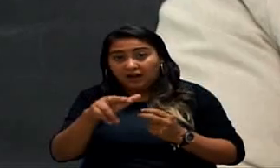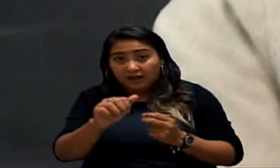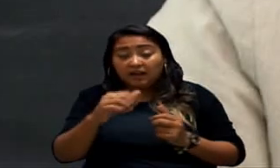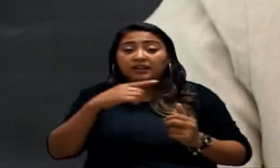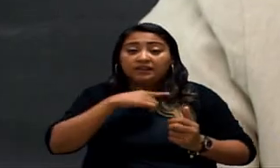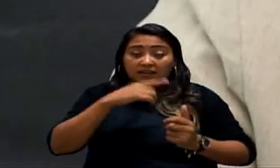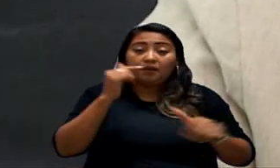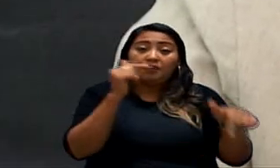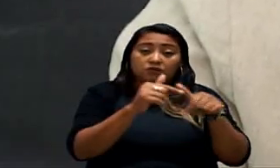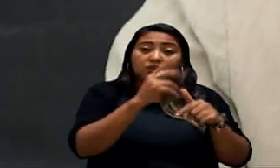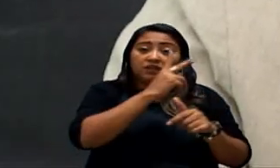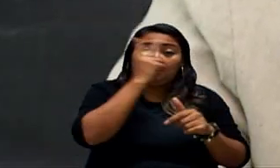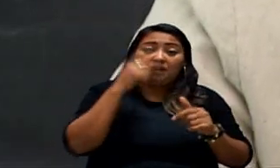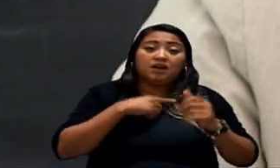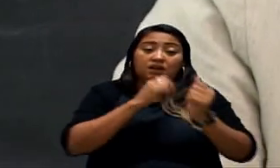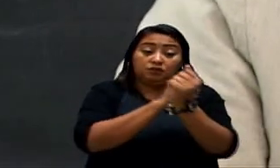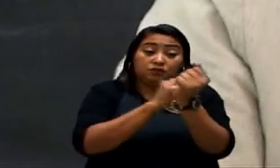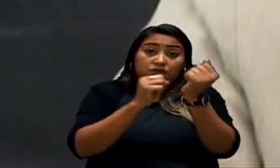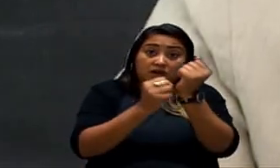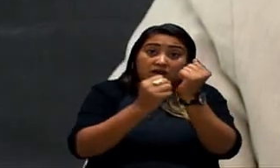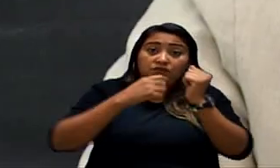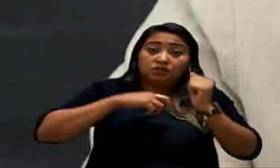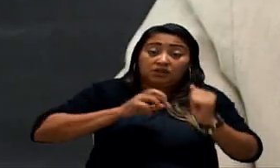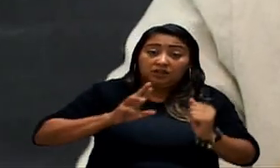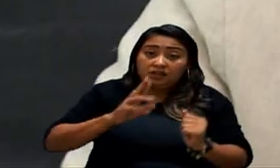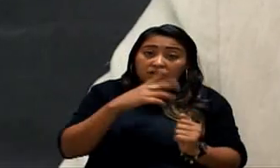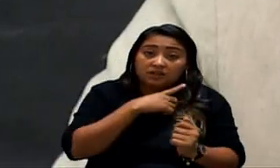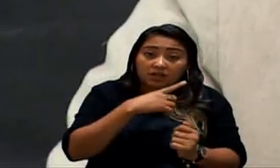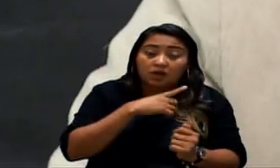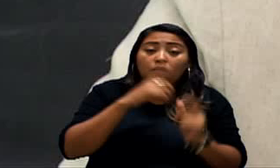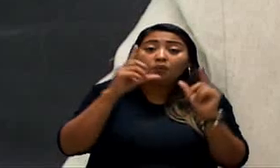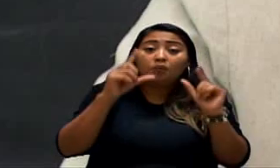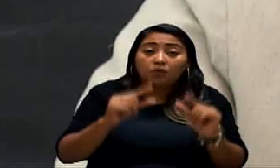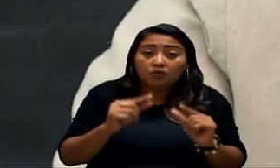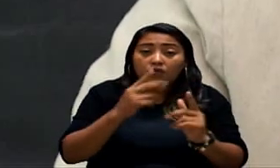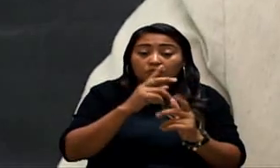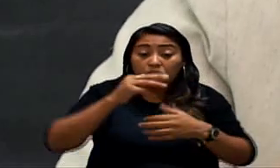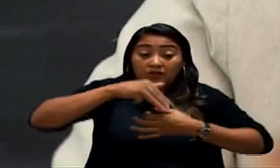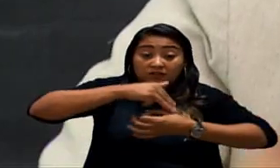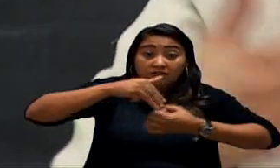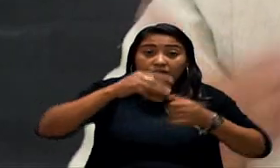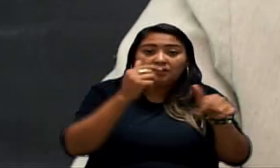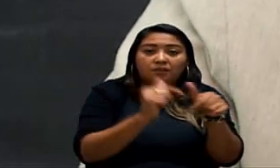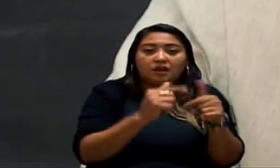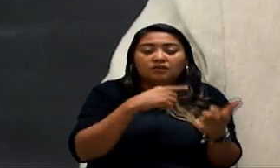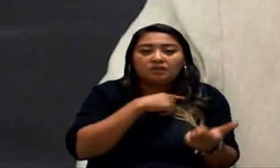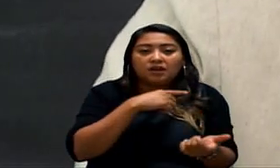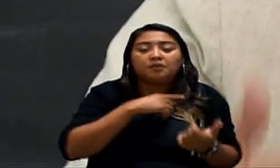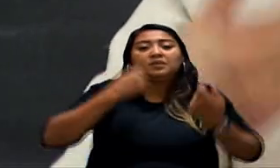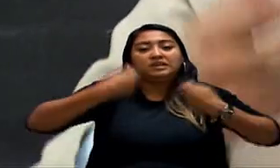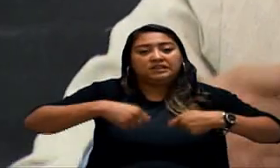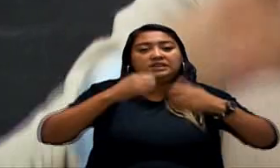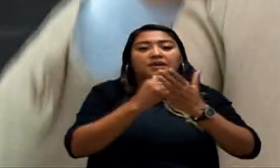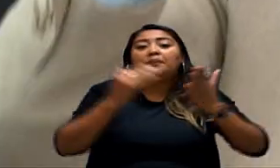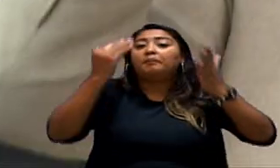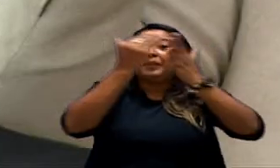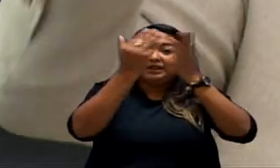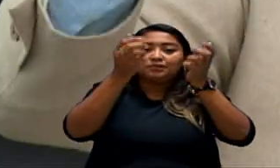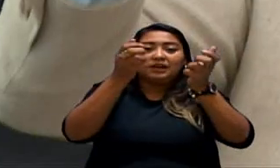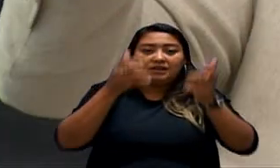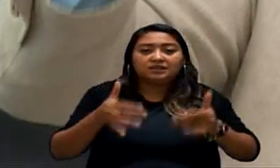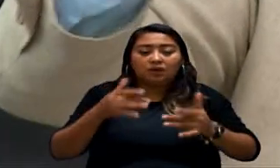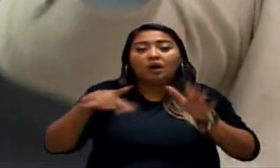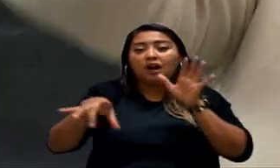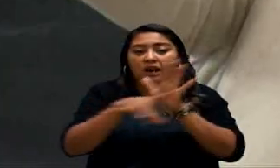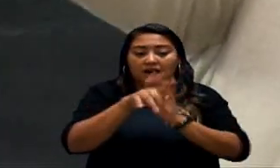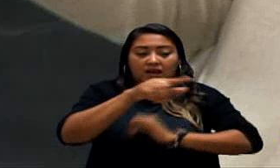têm uma responsabilidade social no município, são poucos municípios que fazem esse trabalho, só que precisa de mais informações. Isso acho que precisa da lei